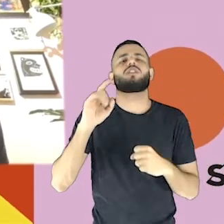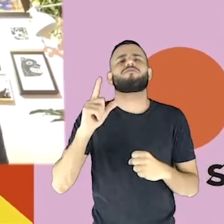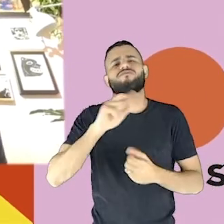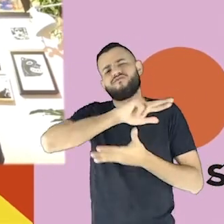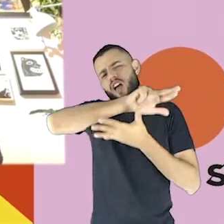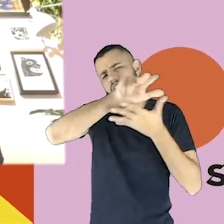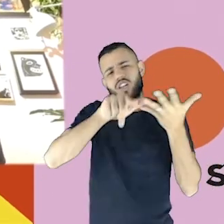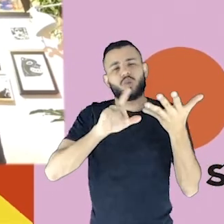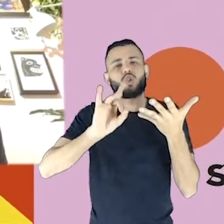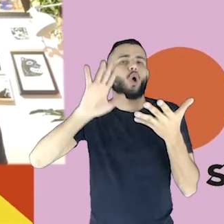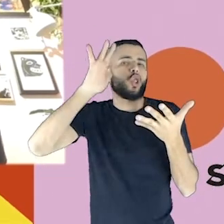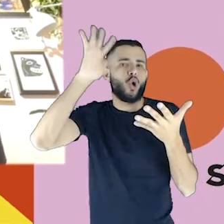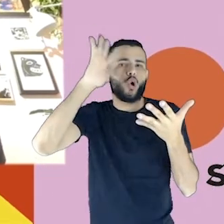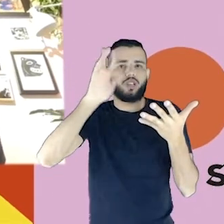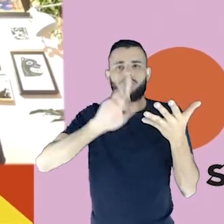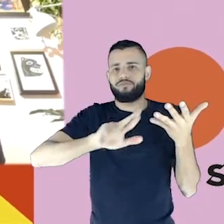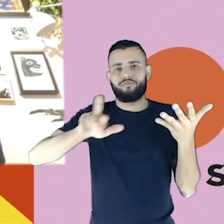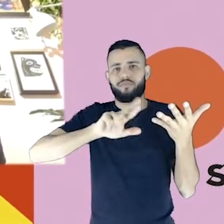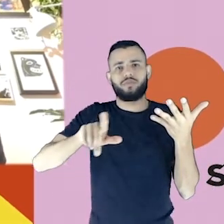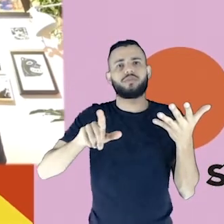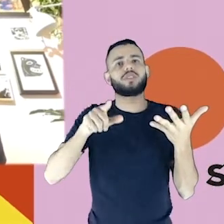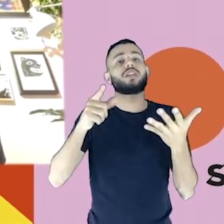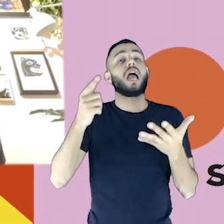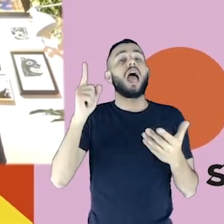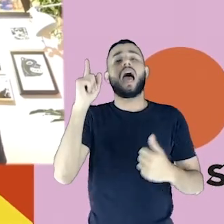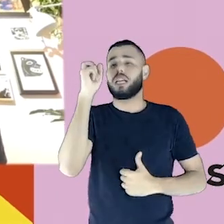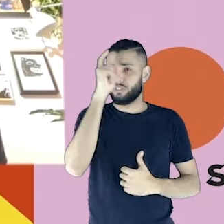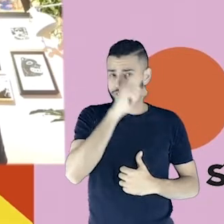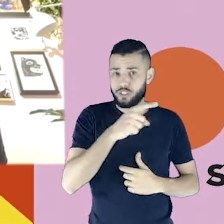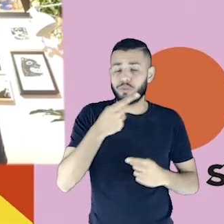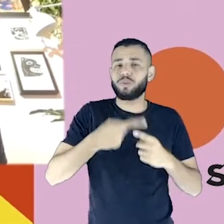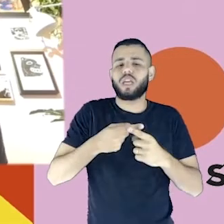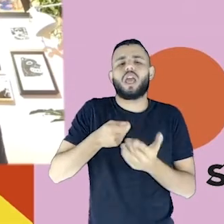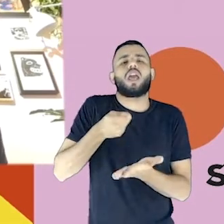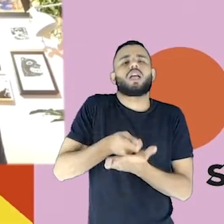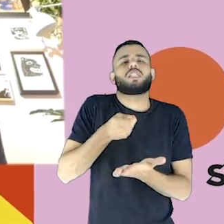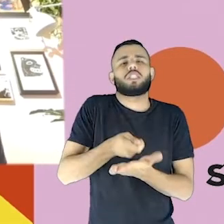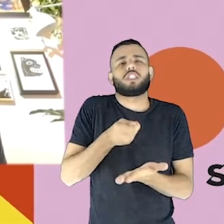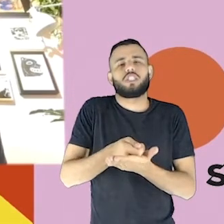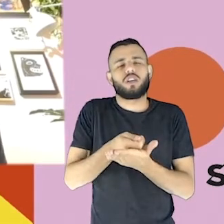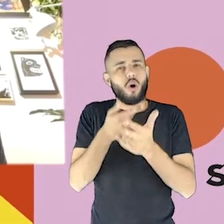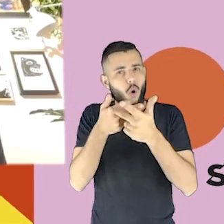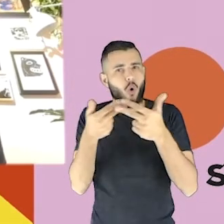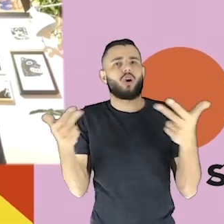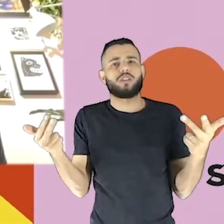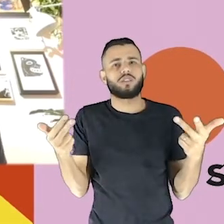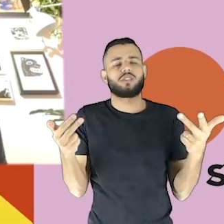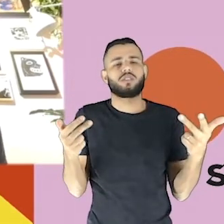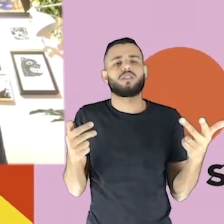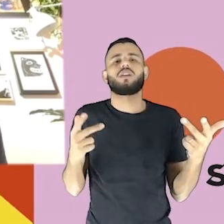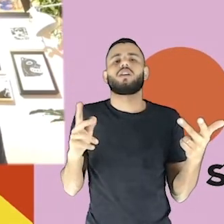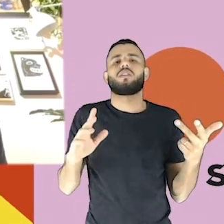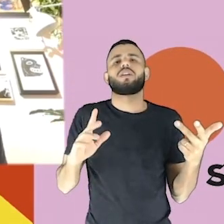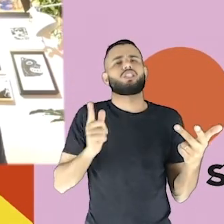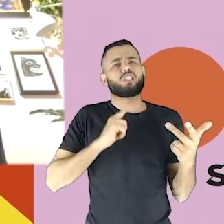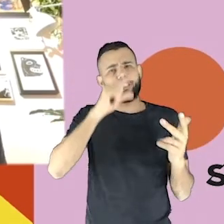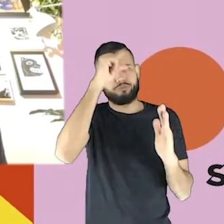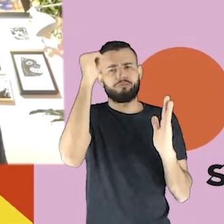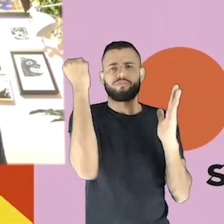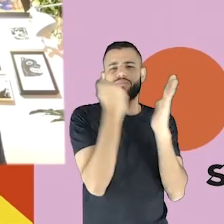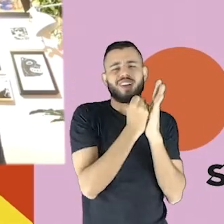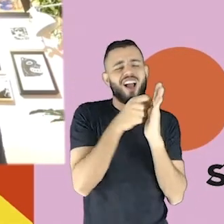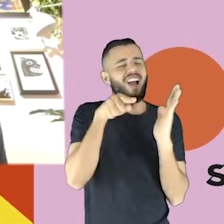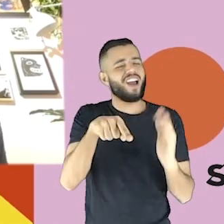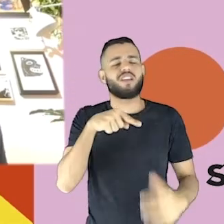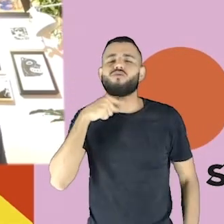biomecânica, fisiologia, e era meio complicado, porque se exigia demais de algumas coisas e, tipo, e rolava essa